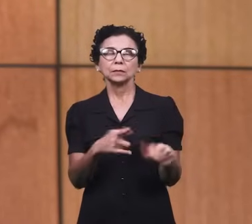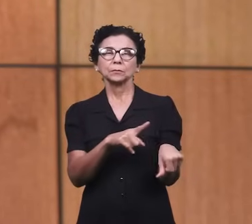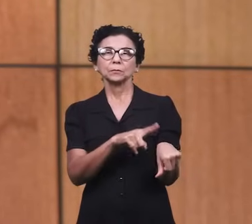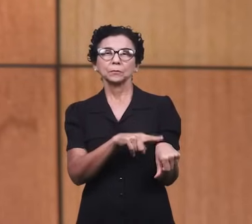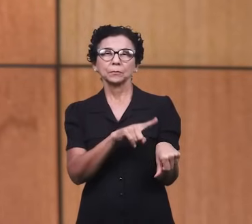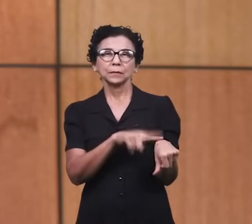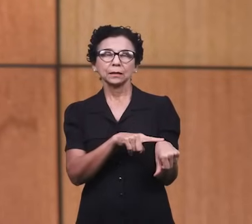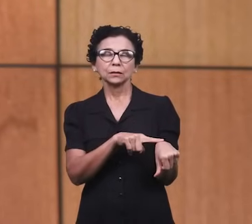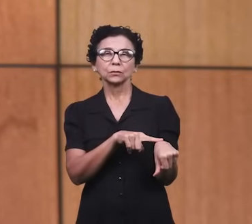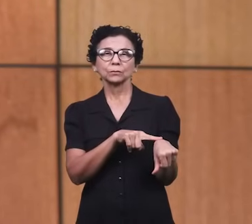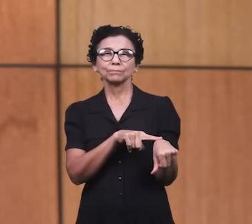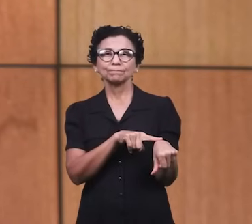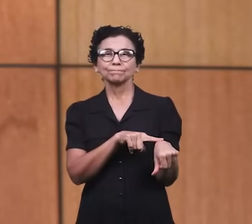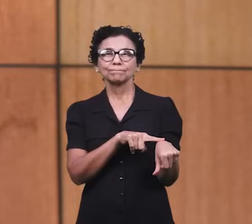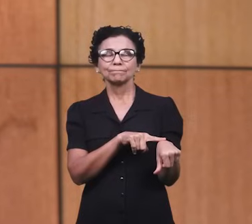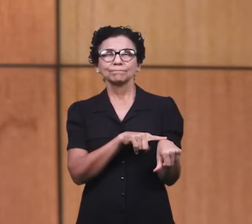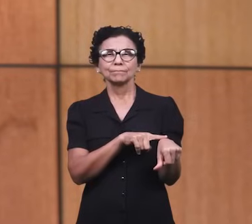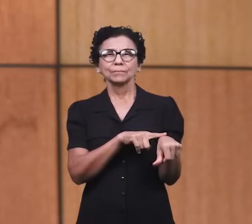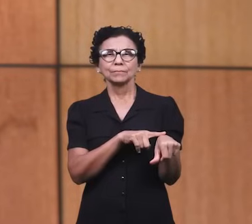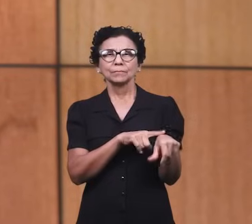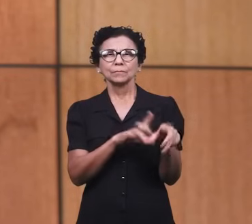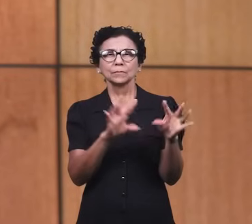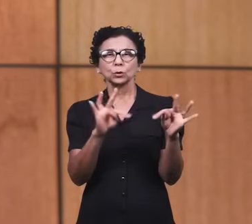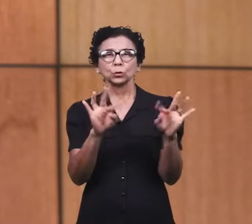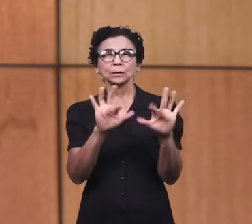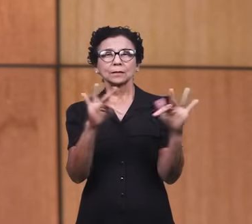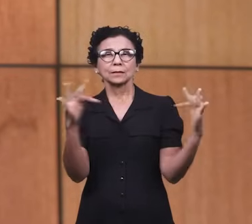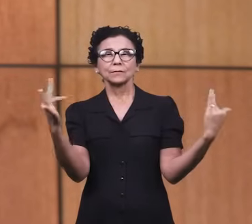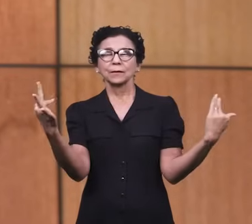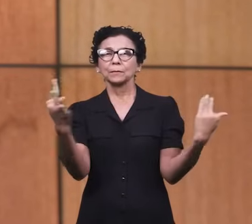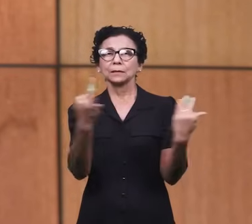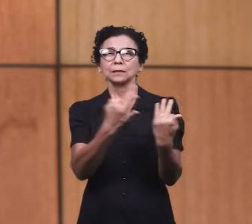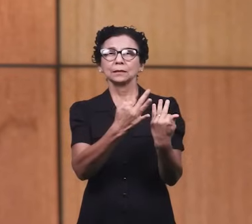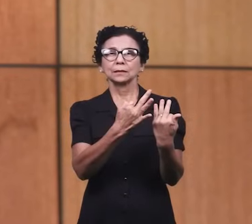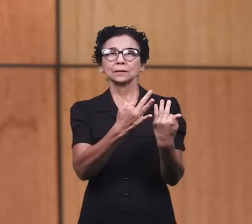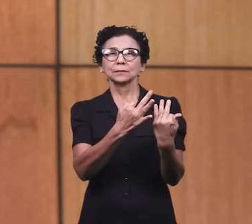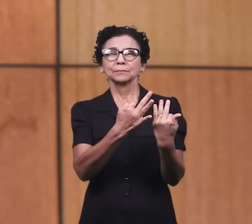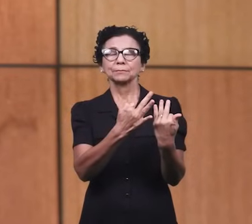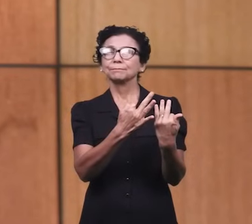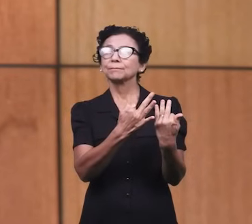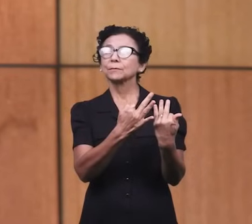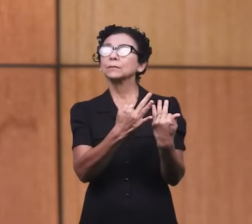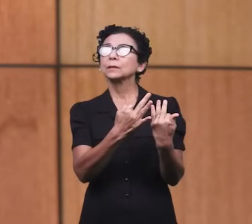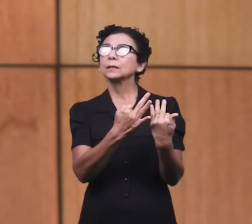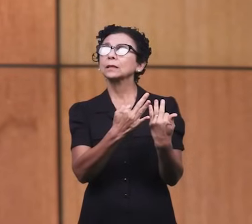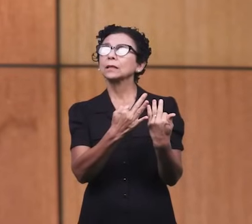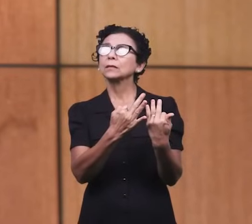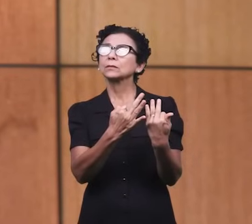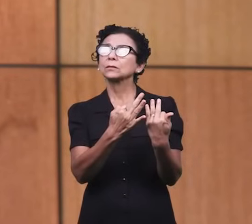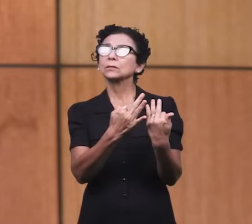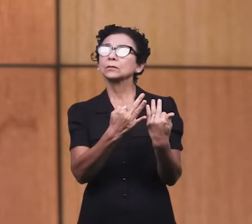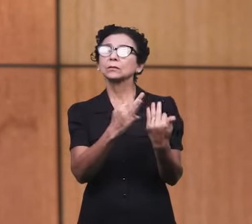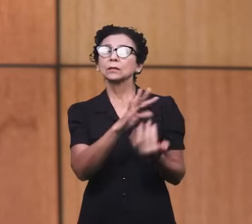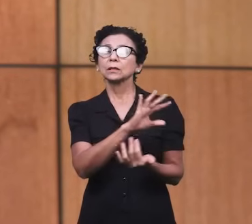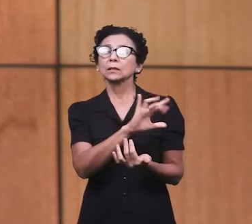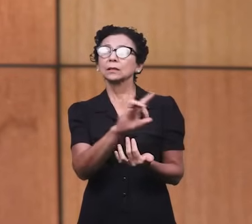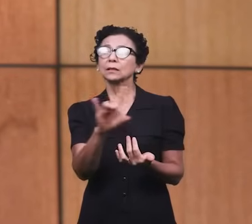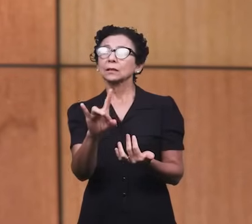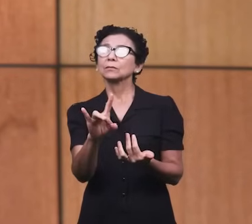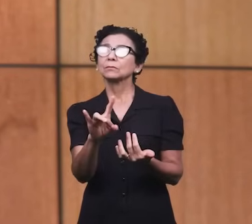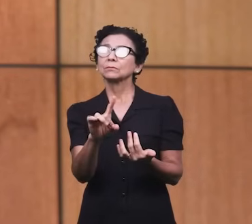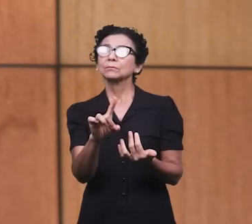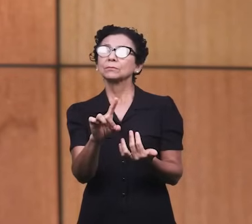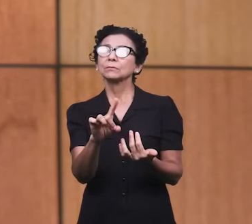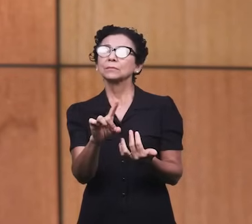hora cada lar, cada família. Sabemos que muitos são aqueles